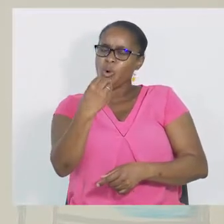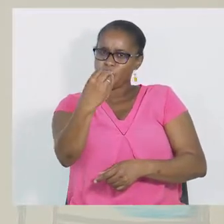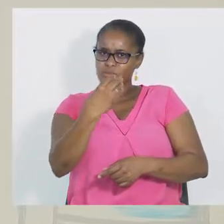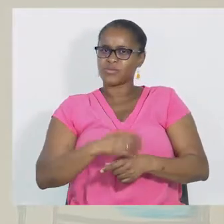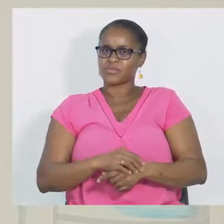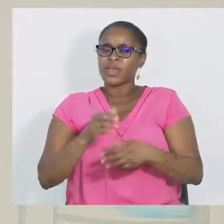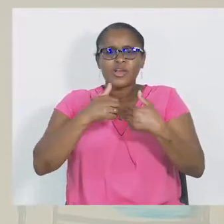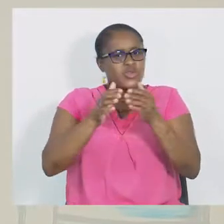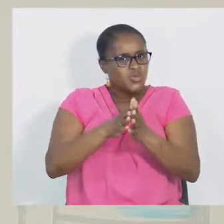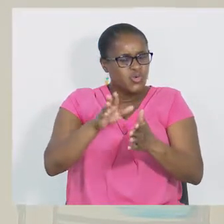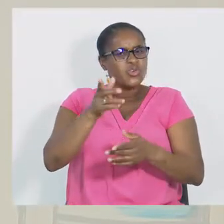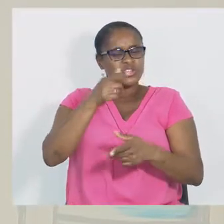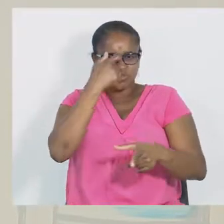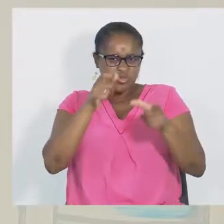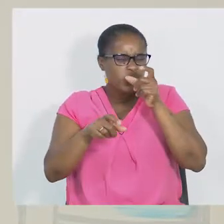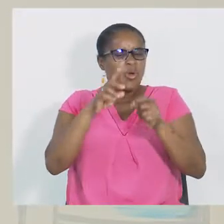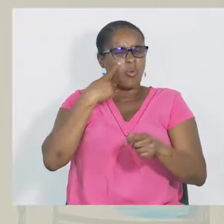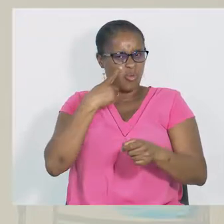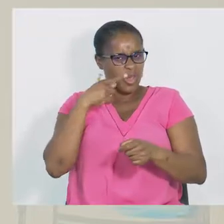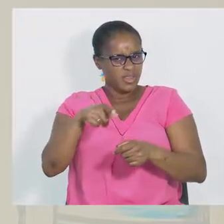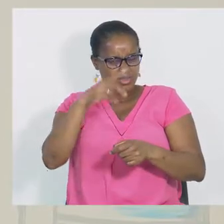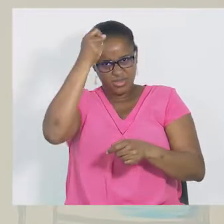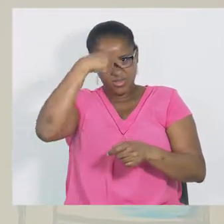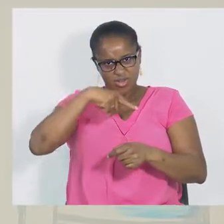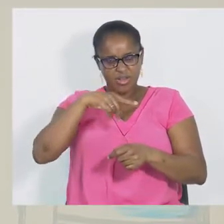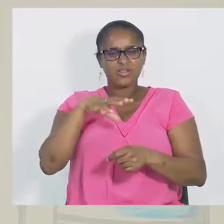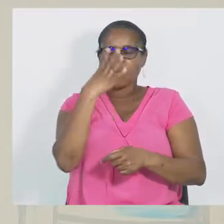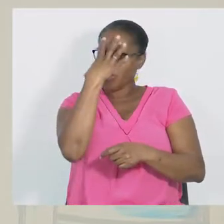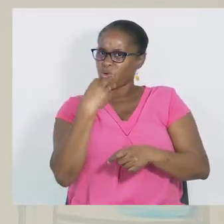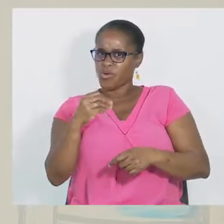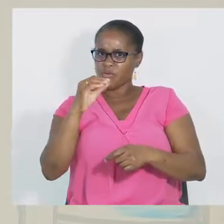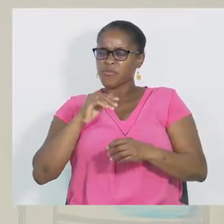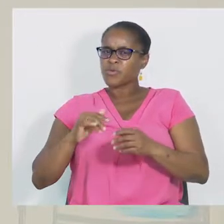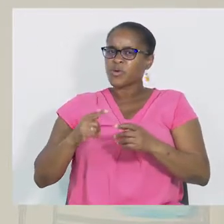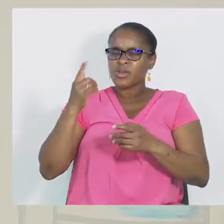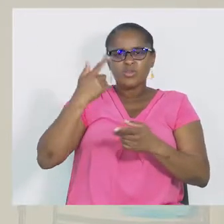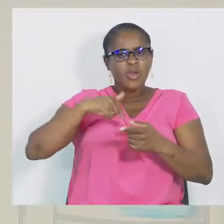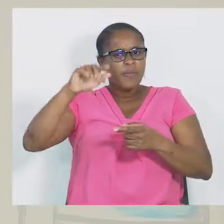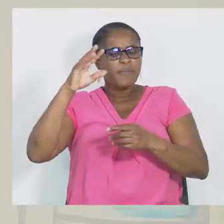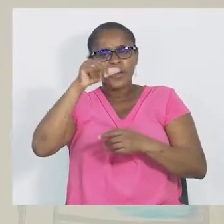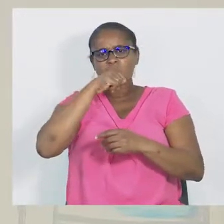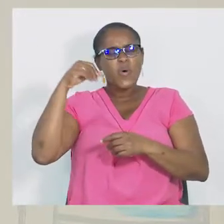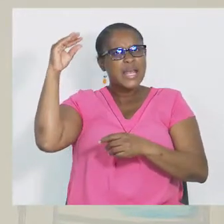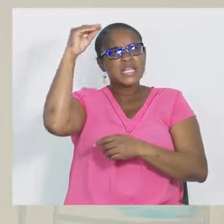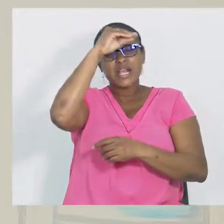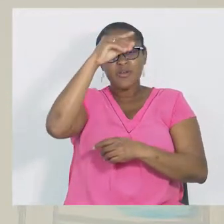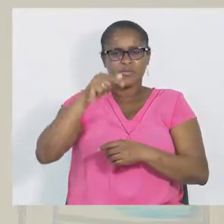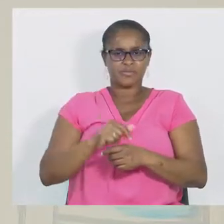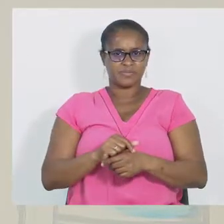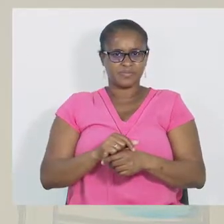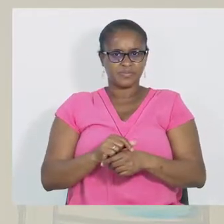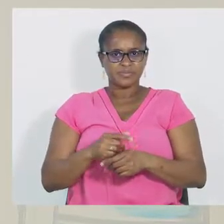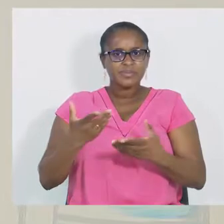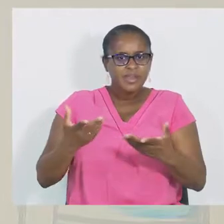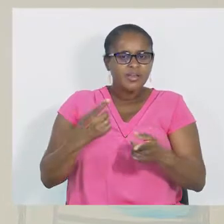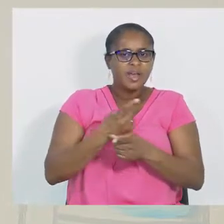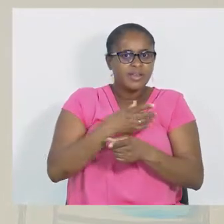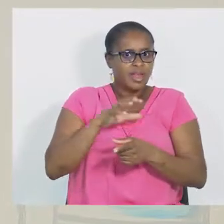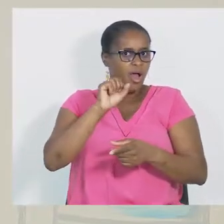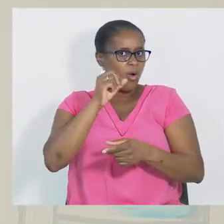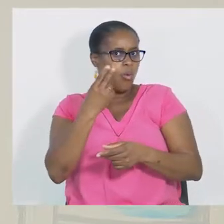Ah, muito bem! Porque ela era como se fosse uma fada. Todos os meninos gostam de ter